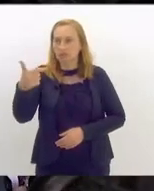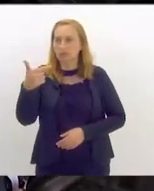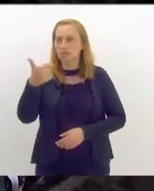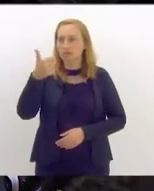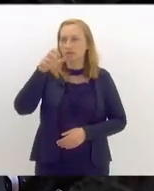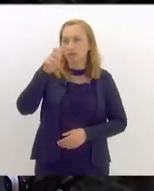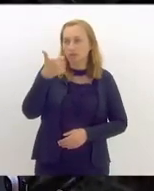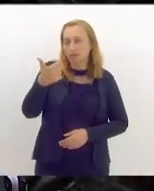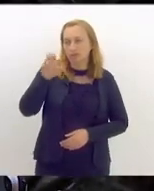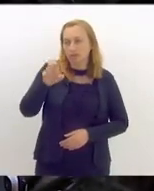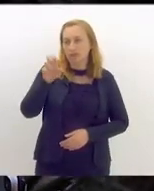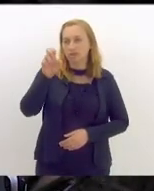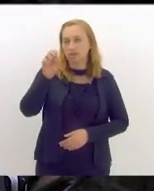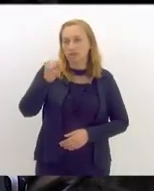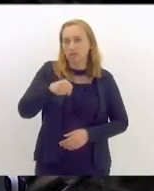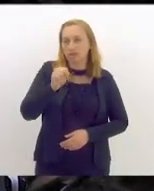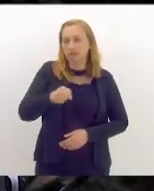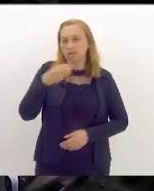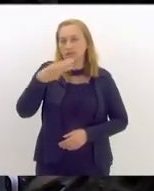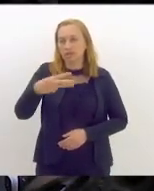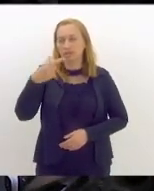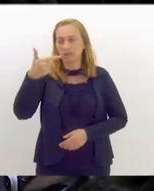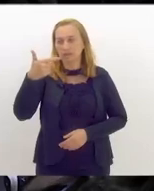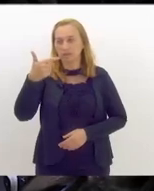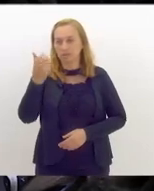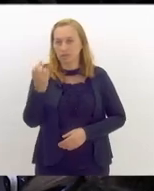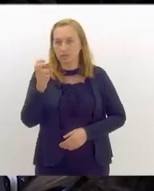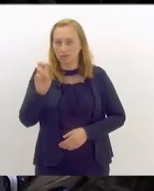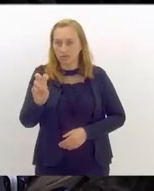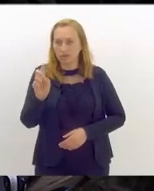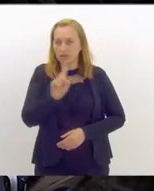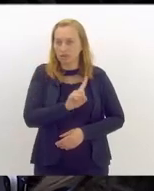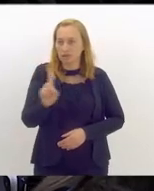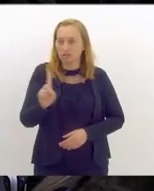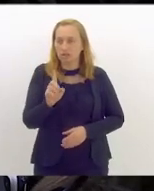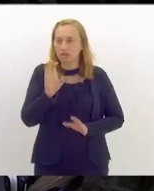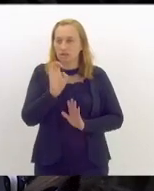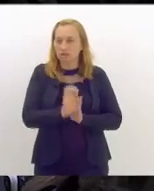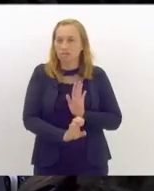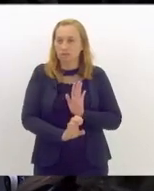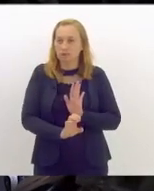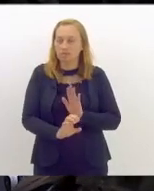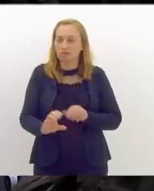Sims 35 não a emenda constitucional vai ao arquivo